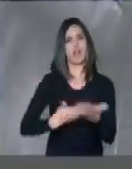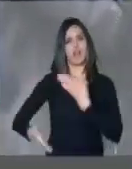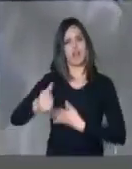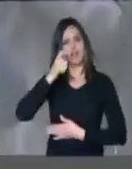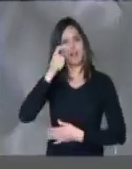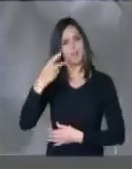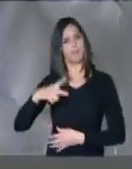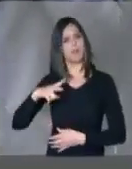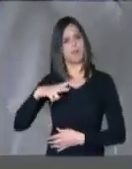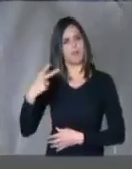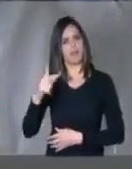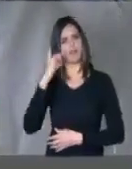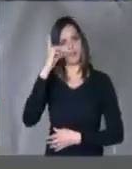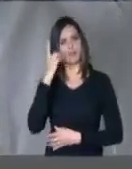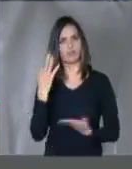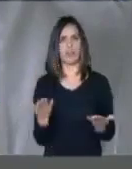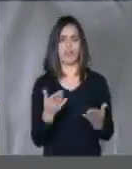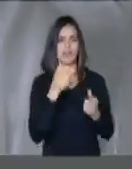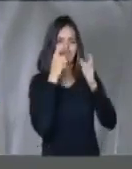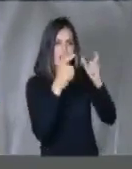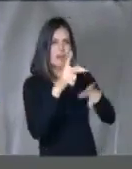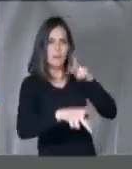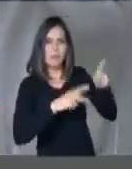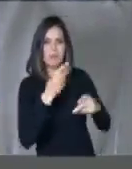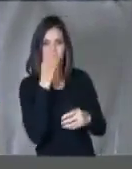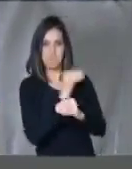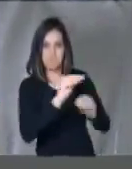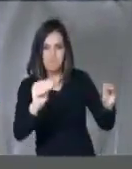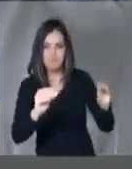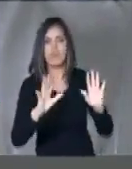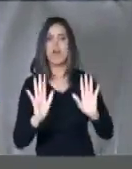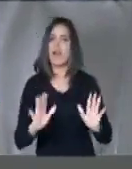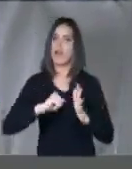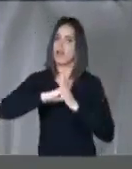deputado e tirando interesse público. É lamentável e é uma vergonha, obstrução do pessoal.